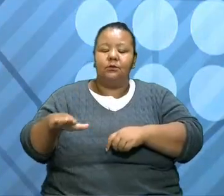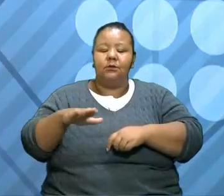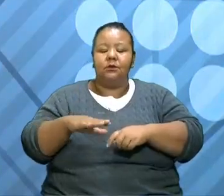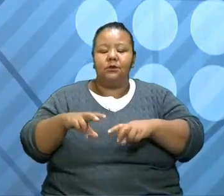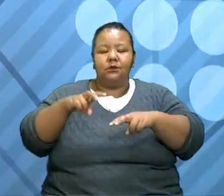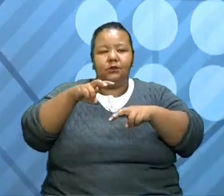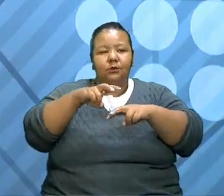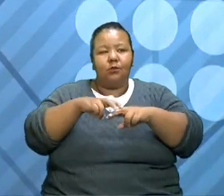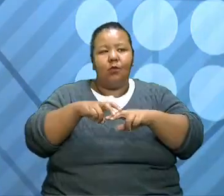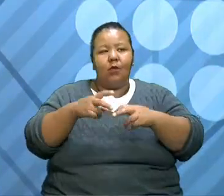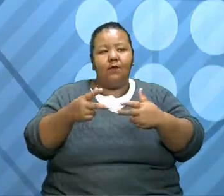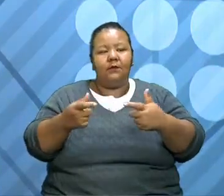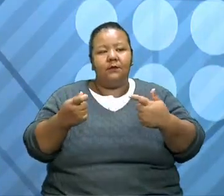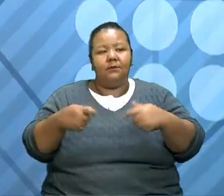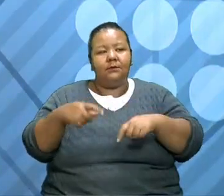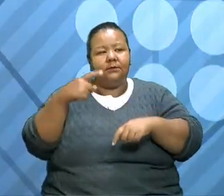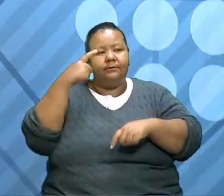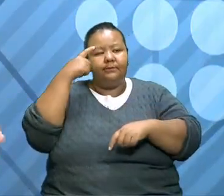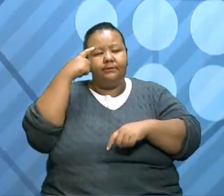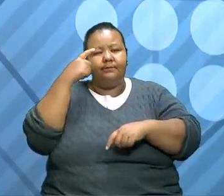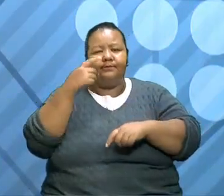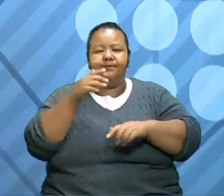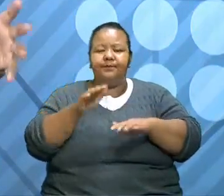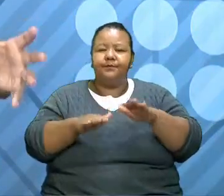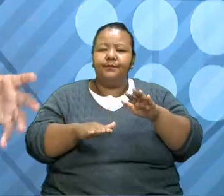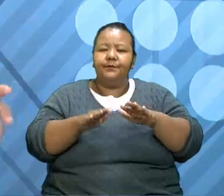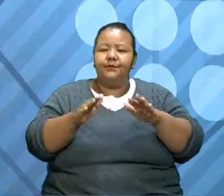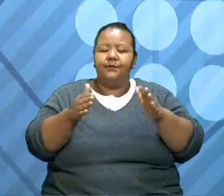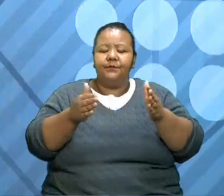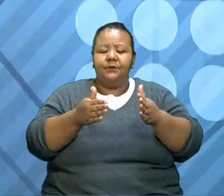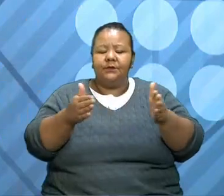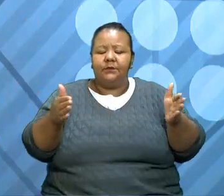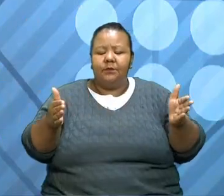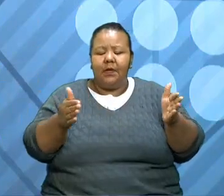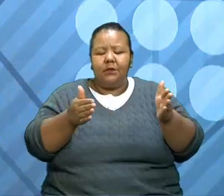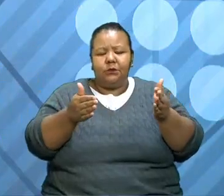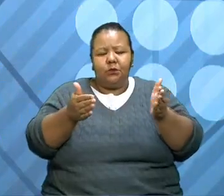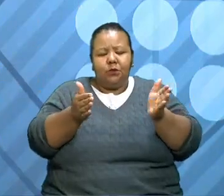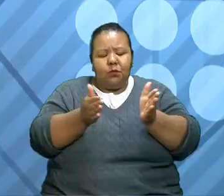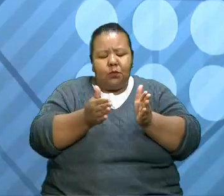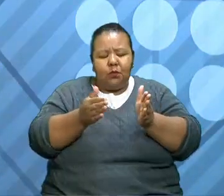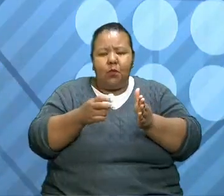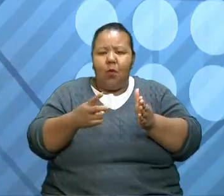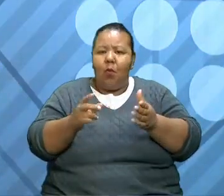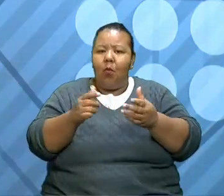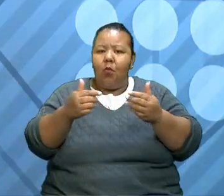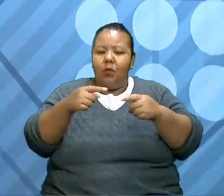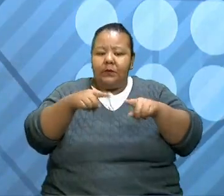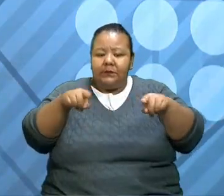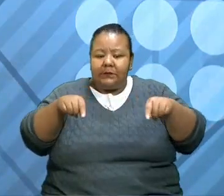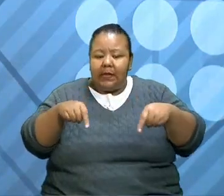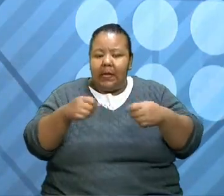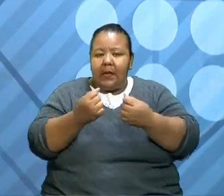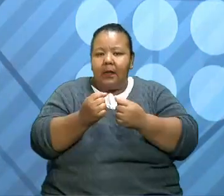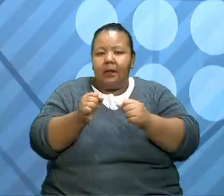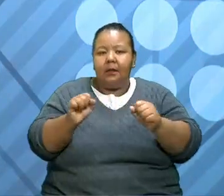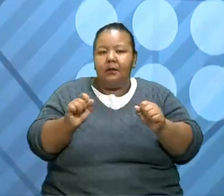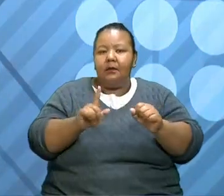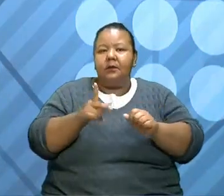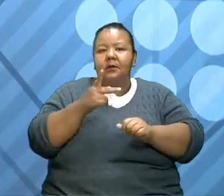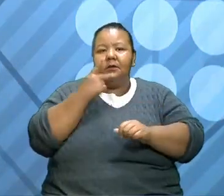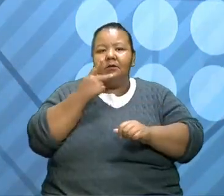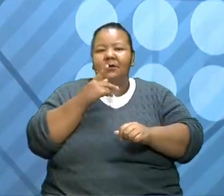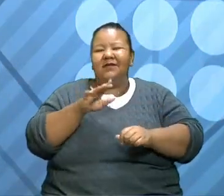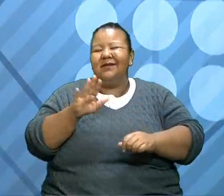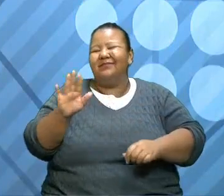eles têm que arrumar soluções, às vezes para pequenos espaços, grandes espaços, que é que o cliente deseja. E não é falar assim, olha,